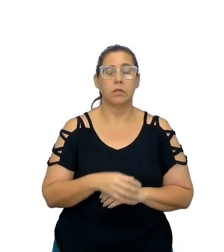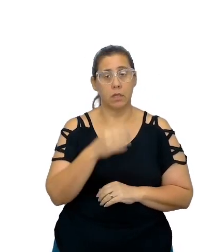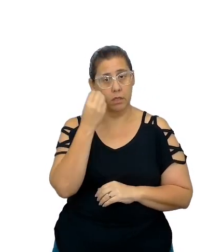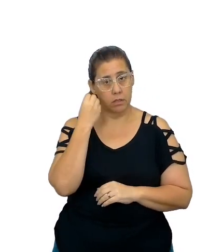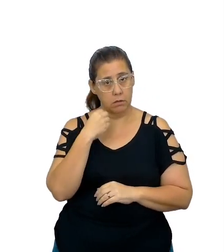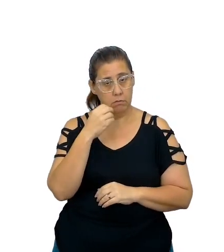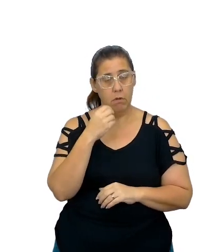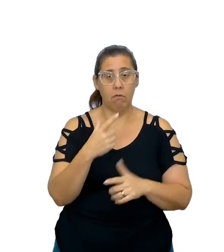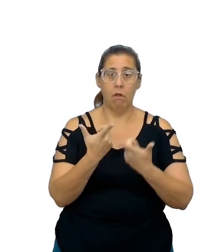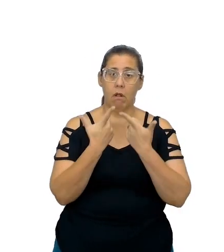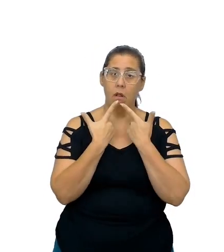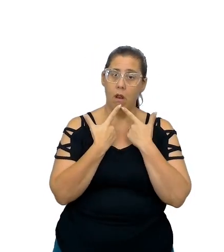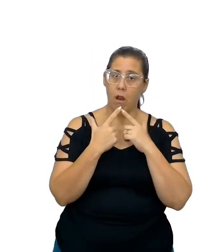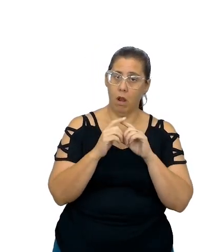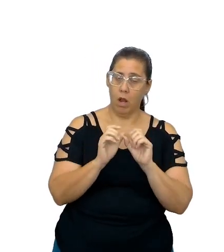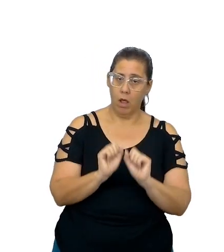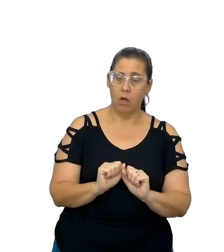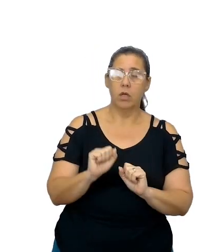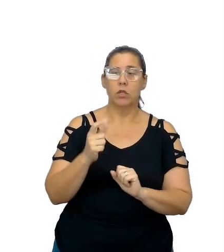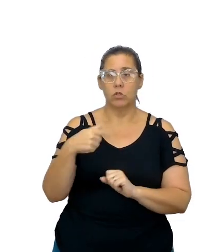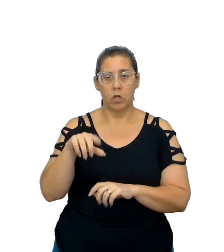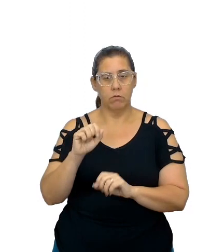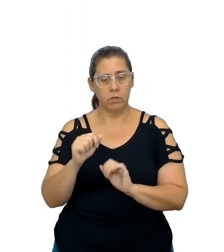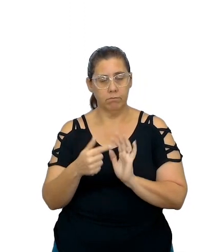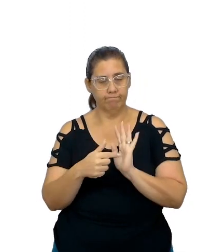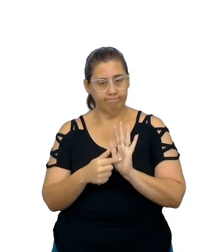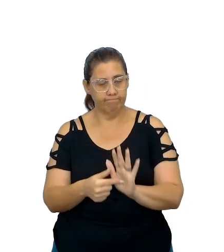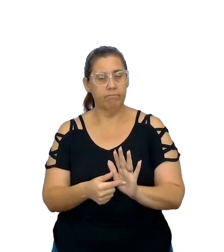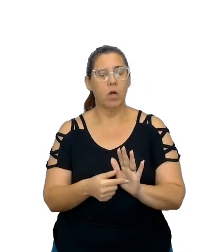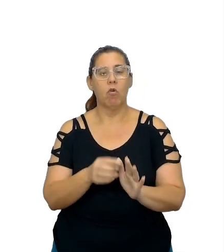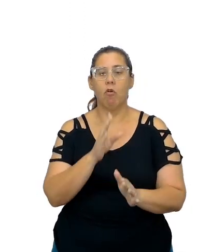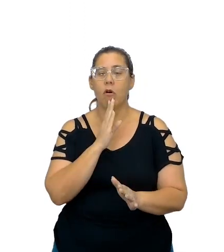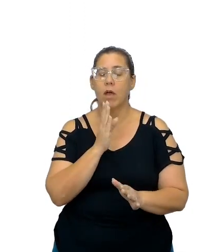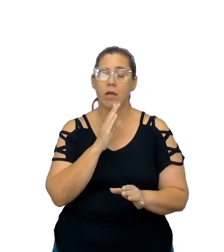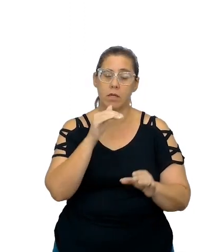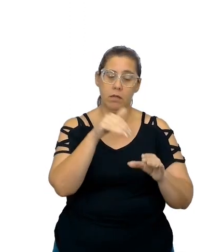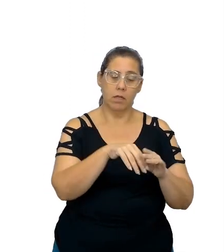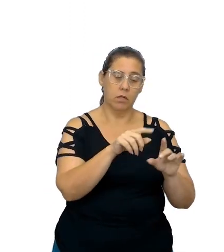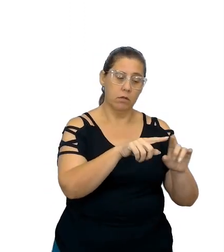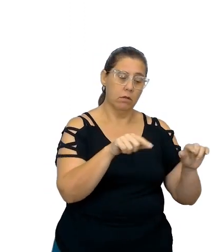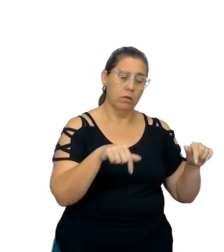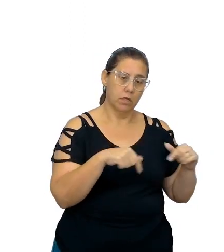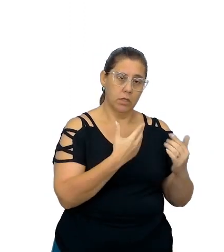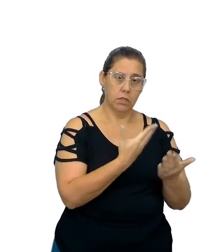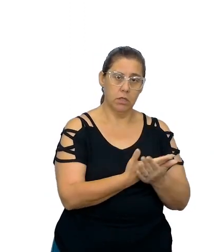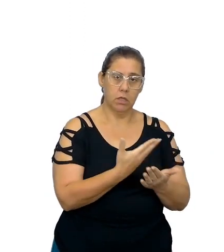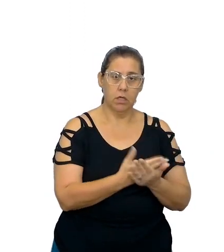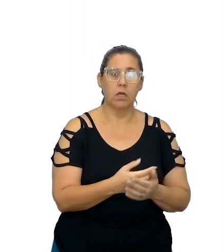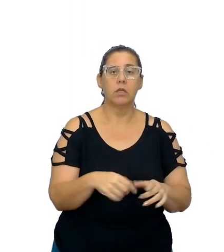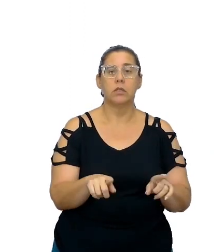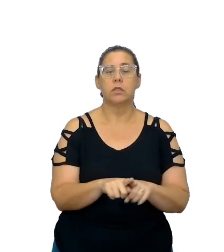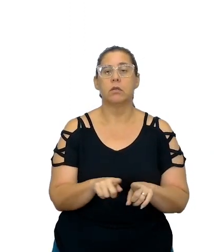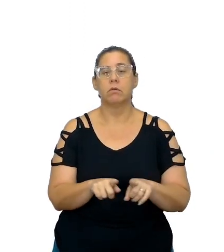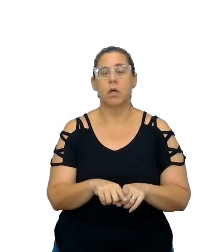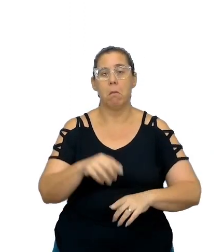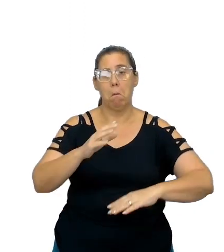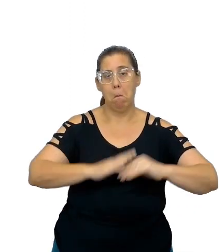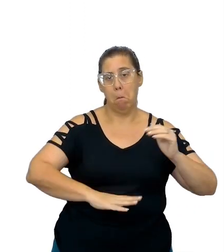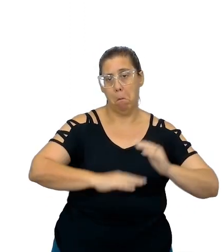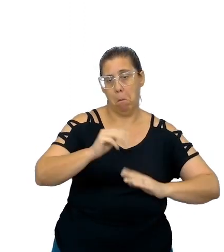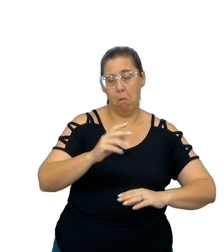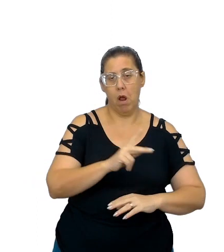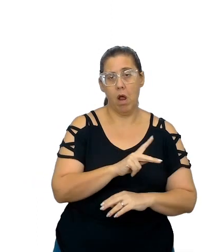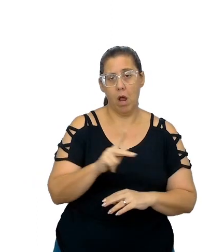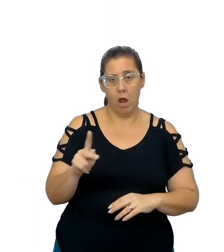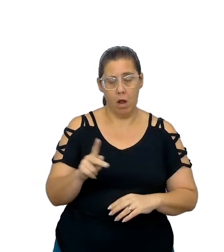experiências linguísticas nós devemos explorar dentro da sala de aula. Além disso, essas práticas pedagógicas, né, elas propiciam